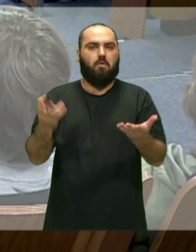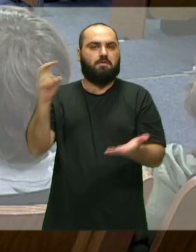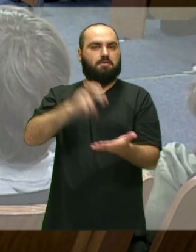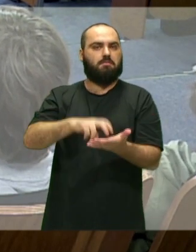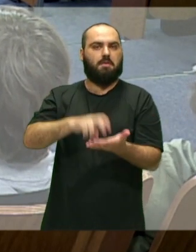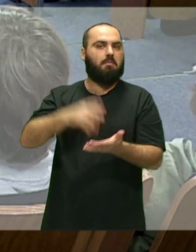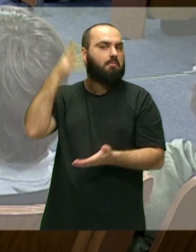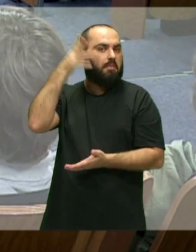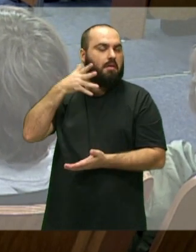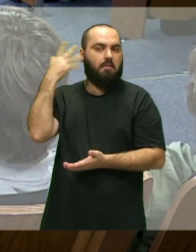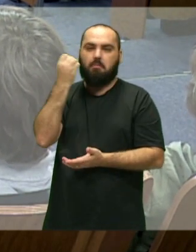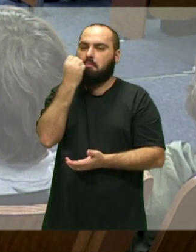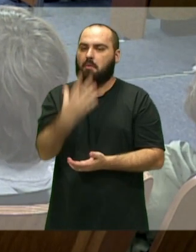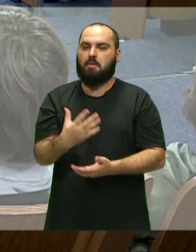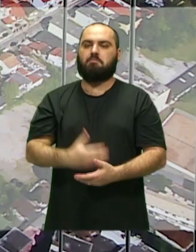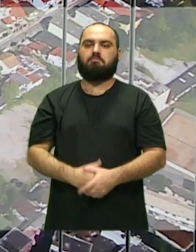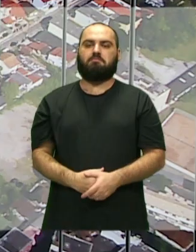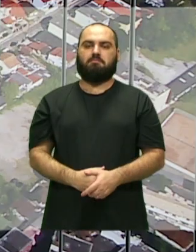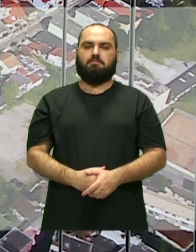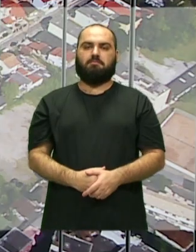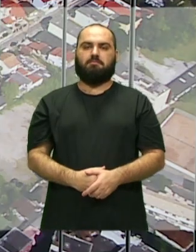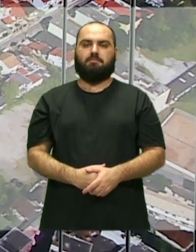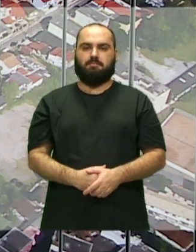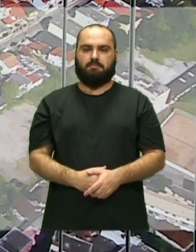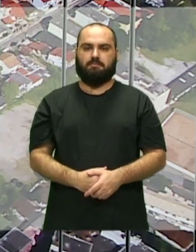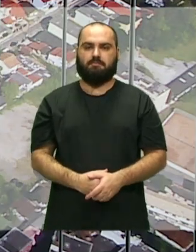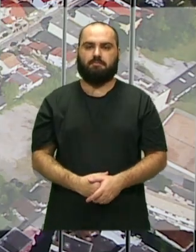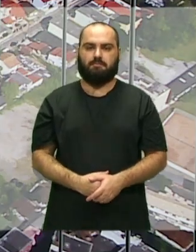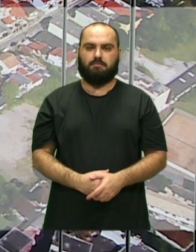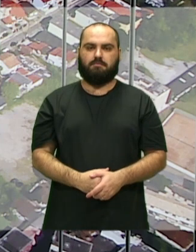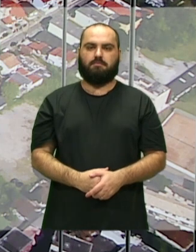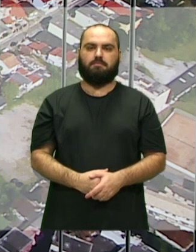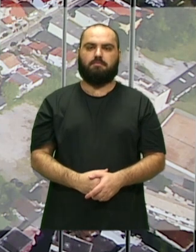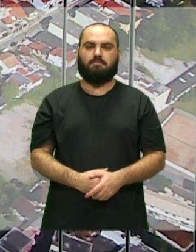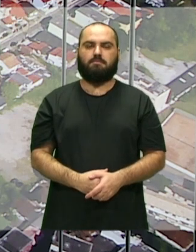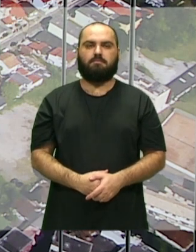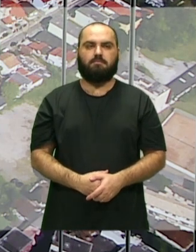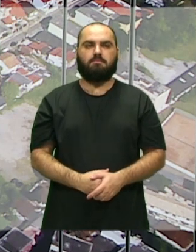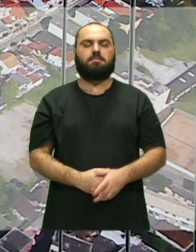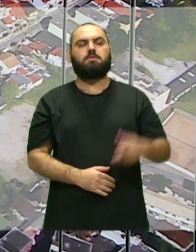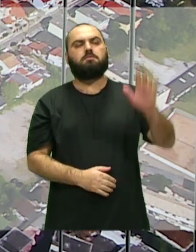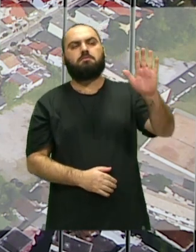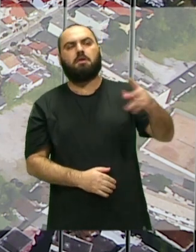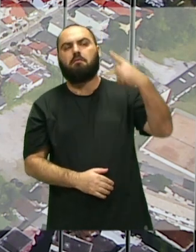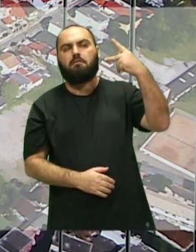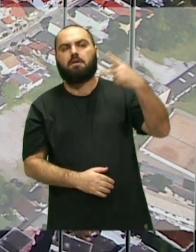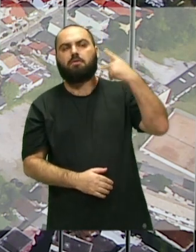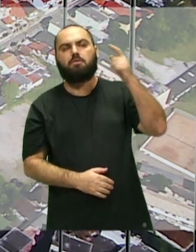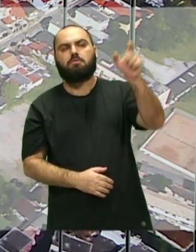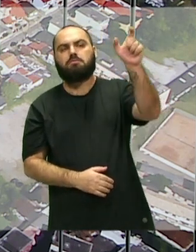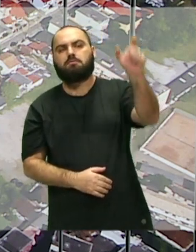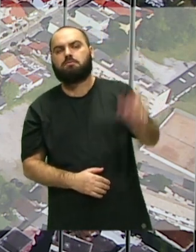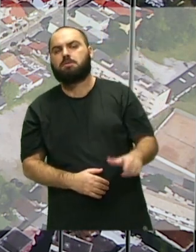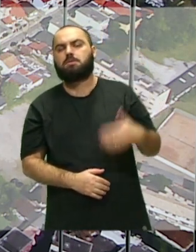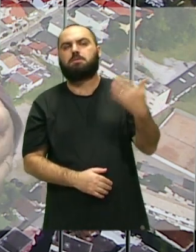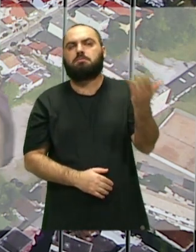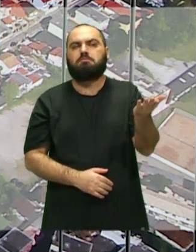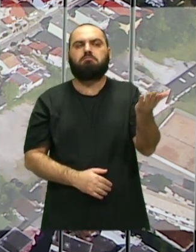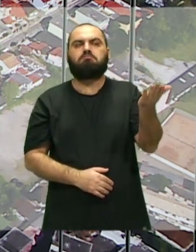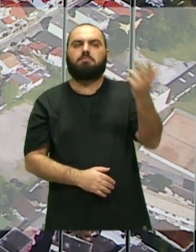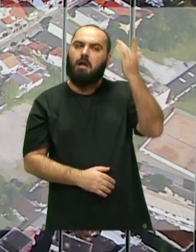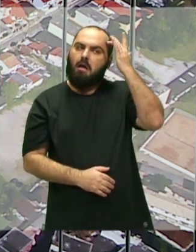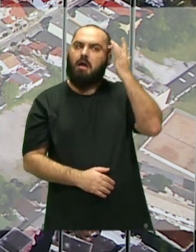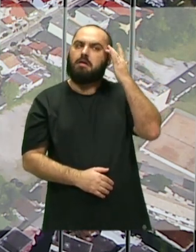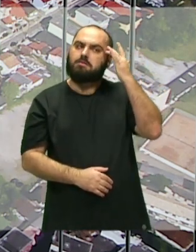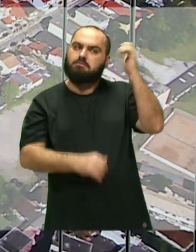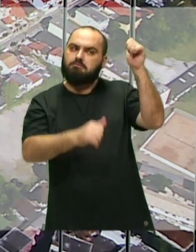bom você se preocupa com Vereador Como que o senhor avalia aí este seminário que envolveu